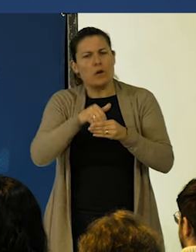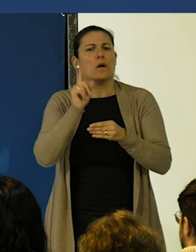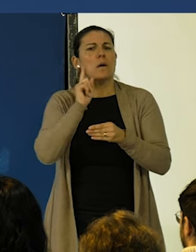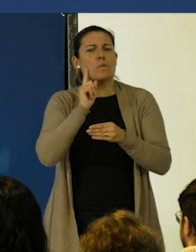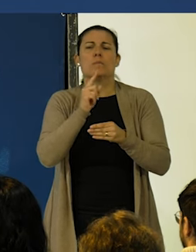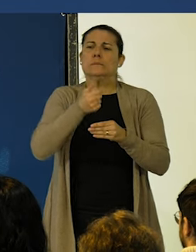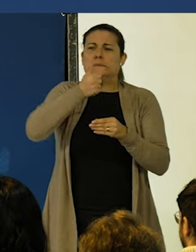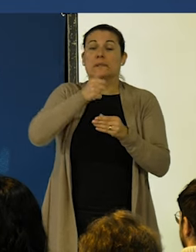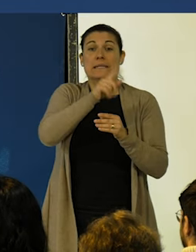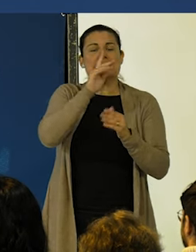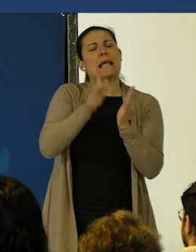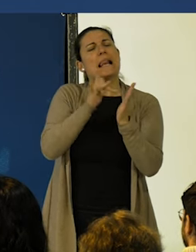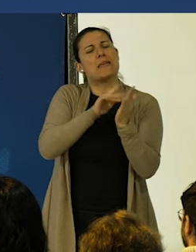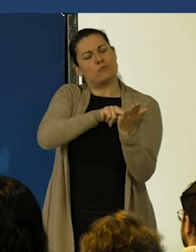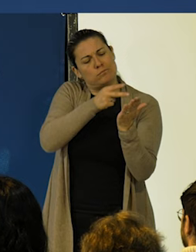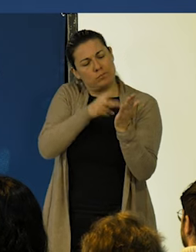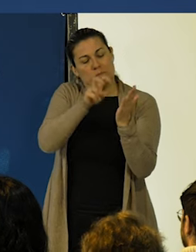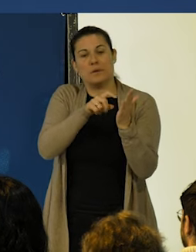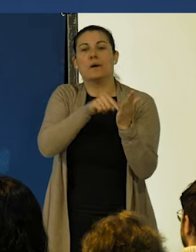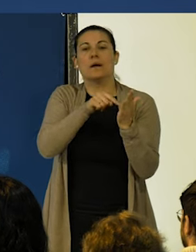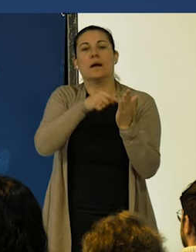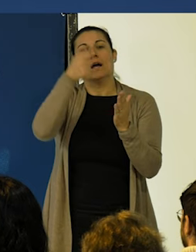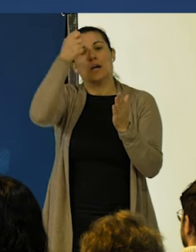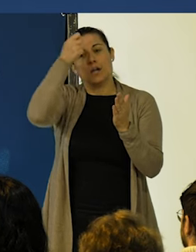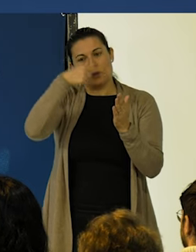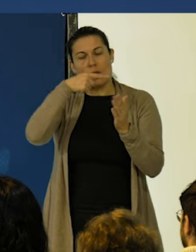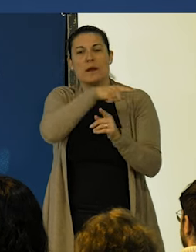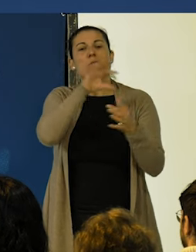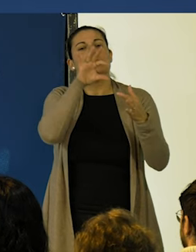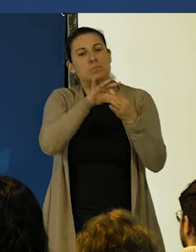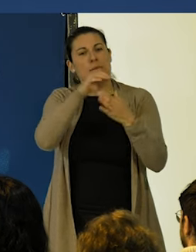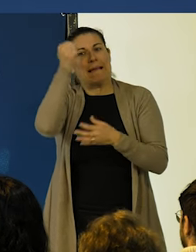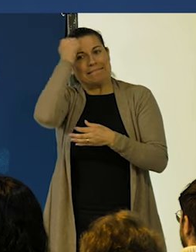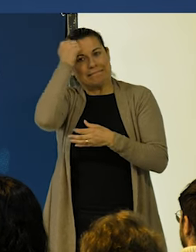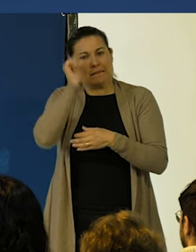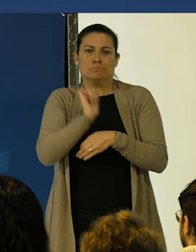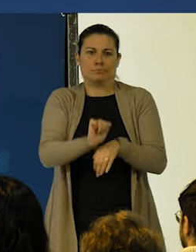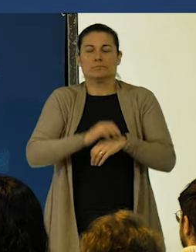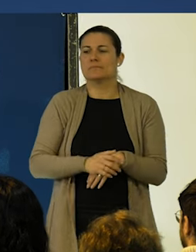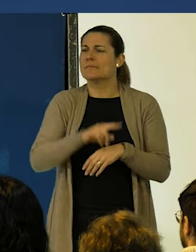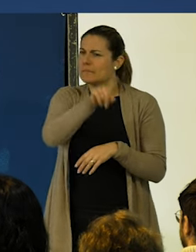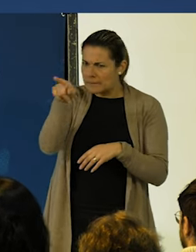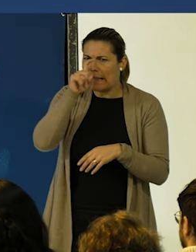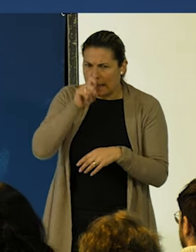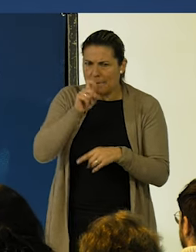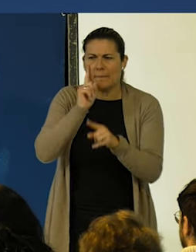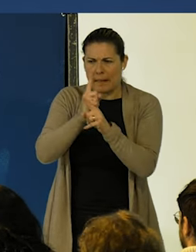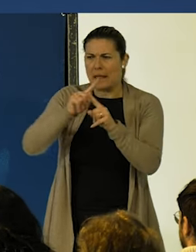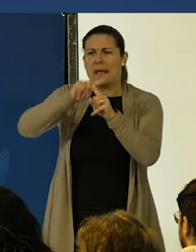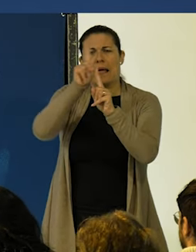em livro, o título seria A História de um Arrependimento. Lembram-se de